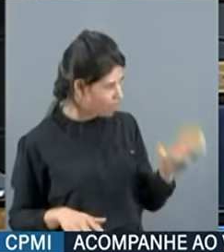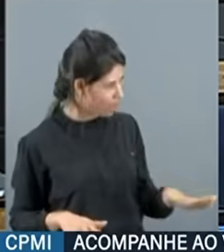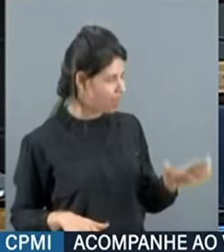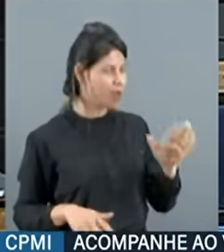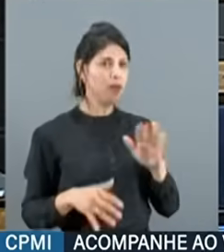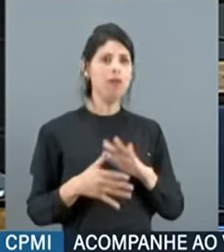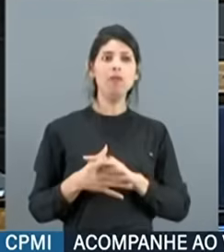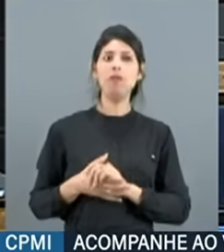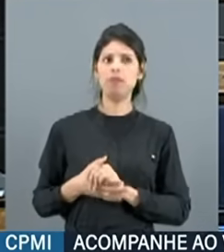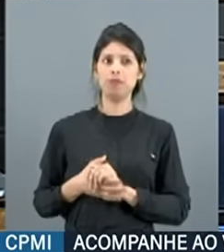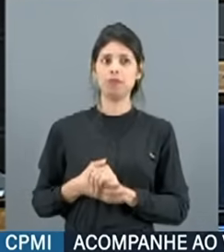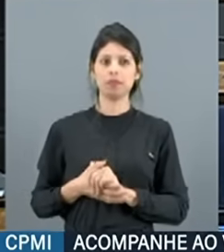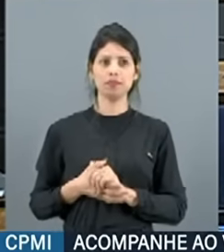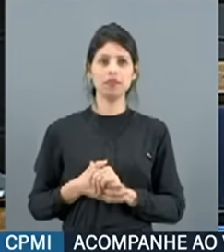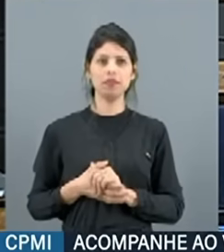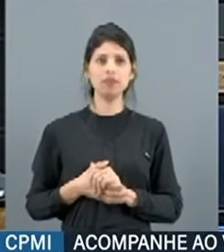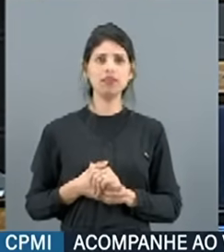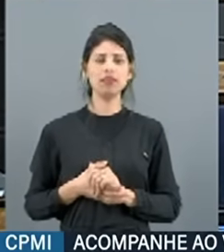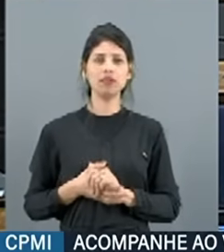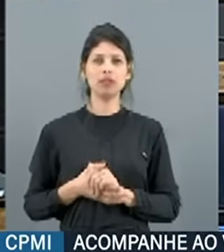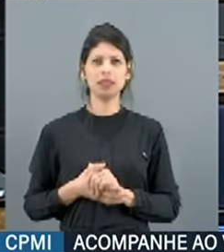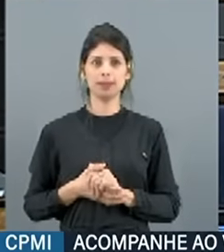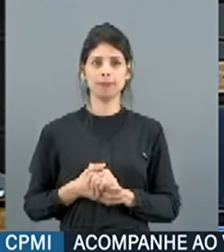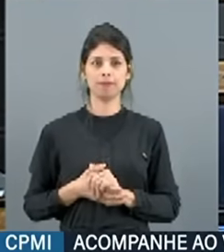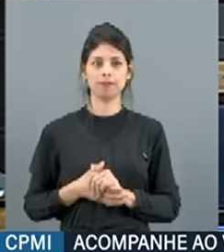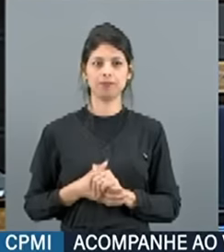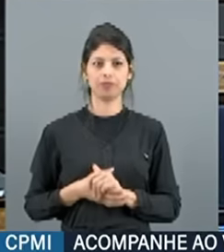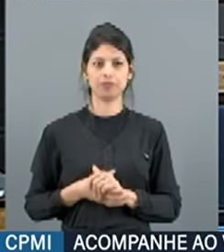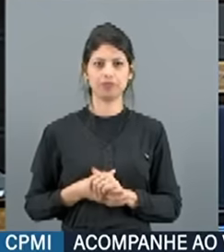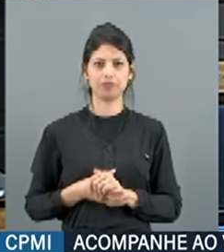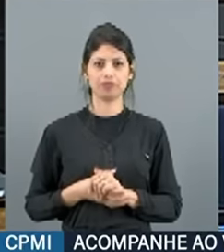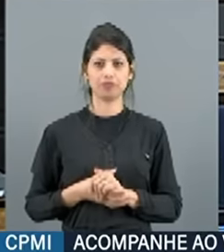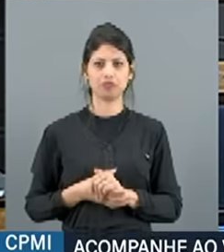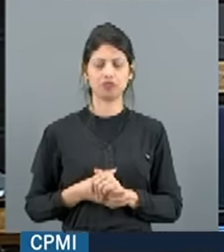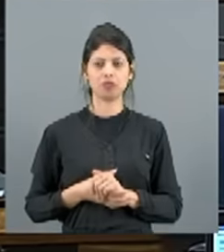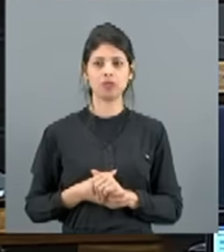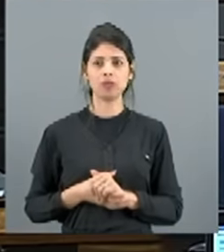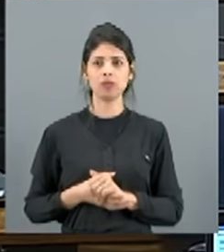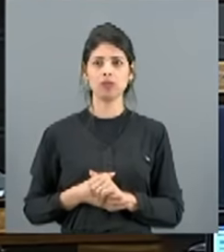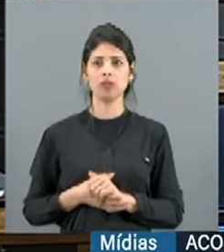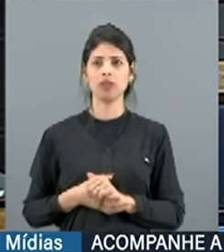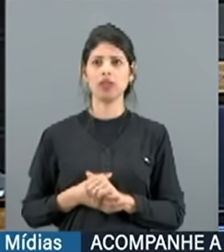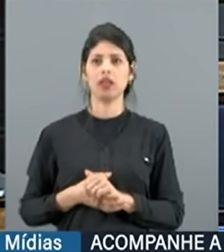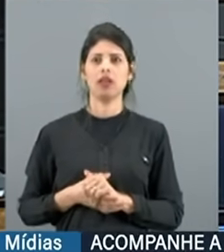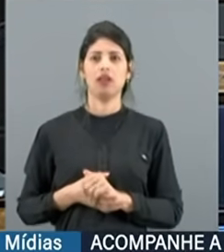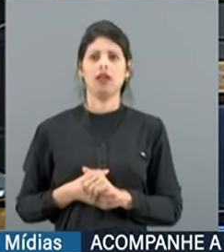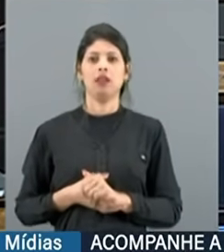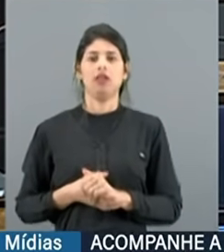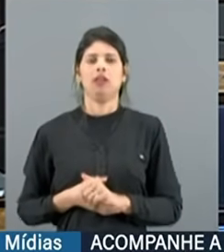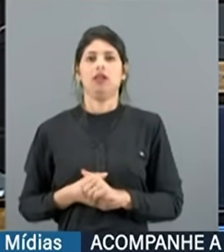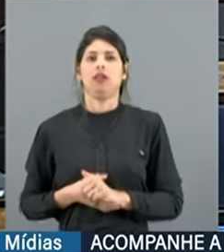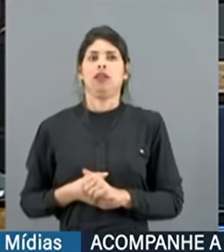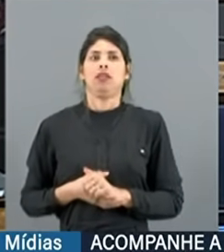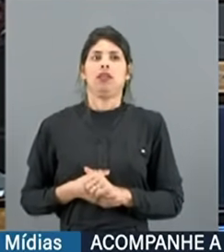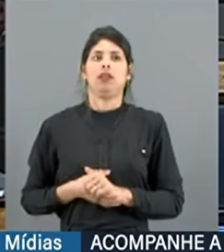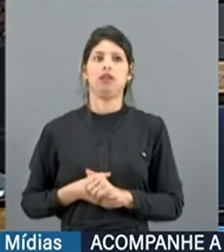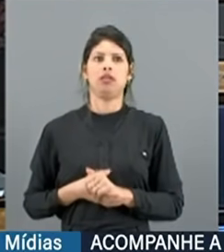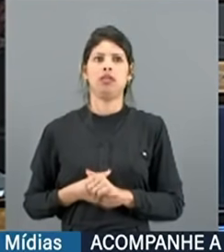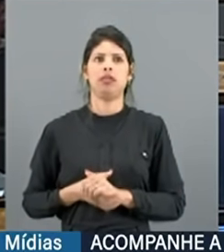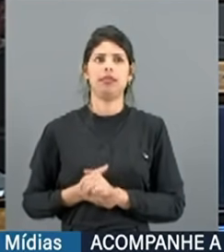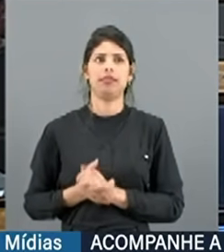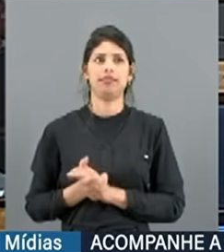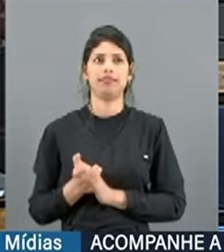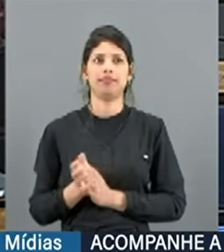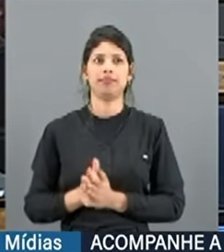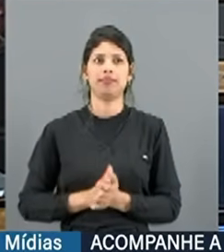Eu já testemunhei, general, muitas manifestações da extrema esquerda, manifestações violentas, em especial no Rio de